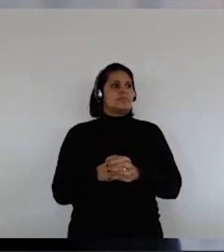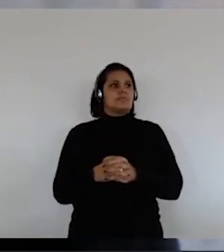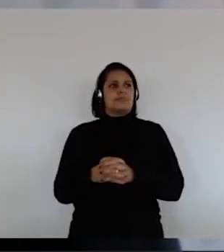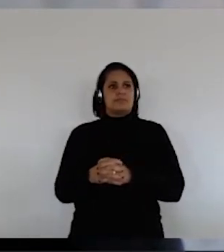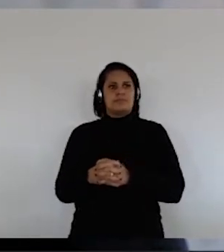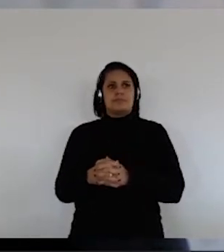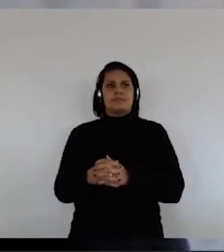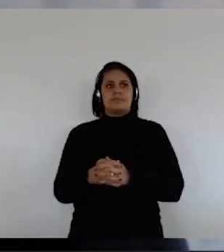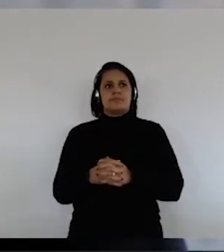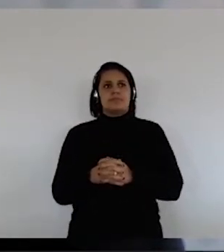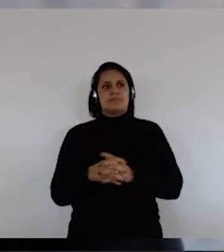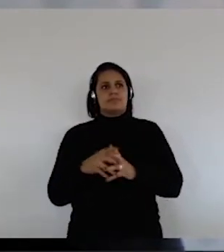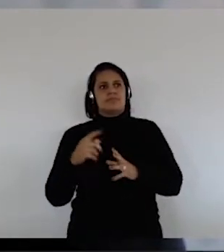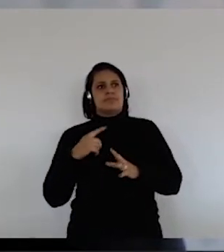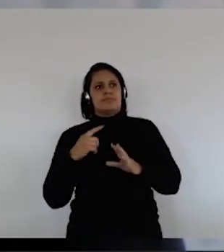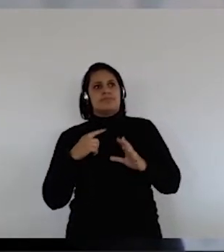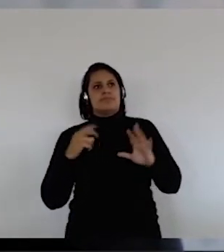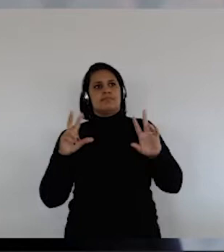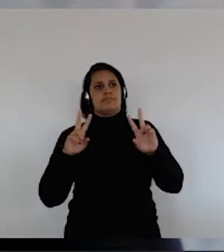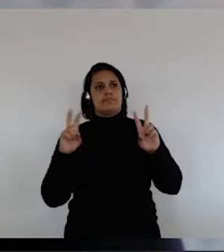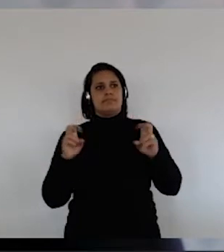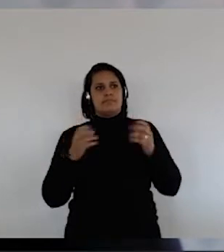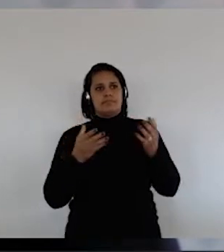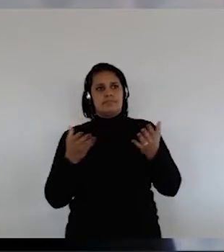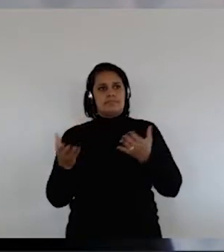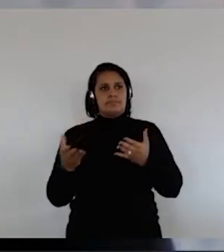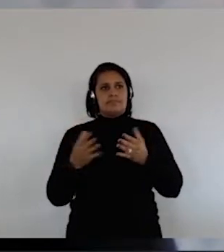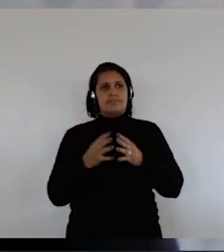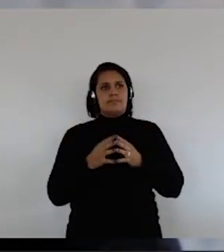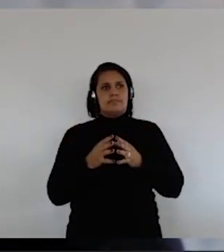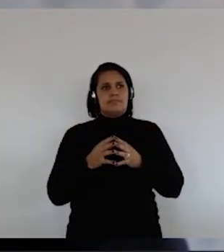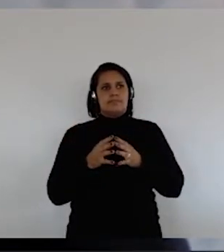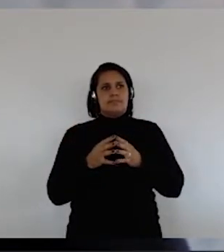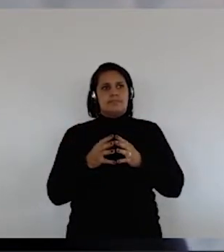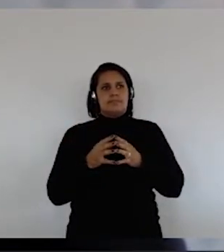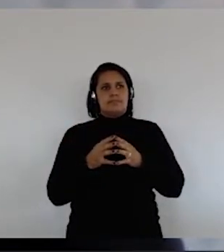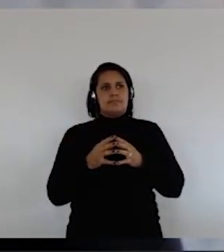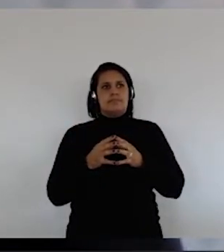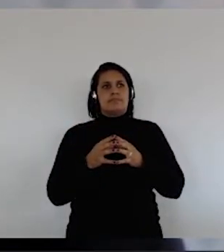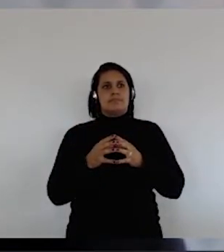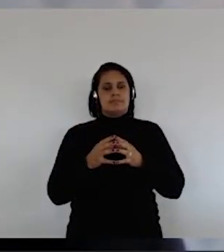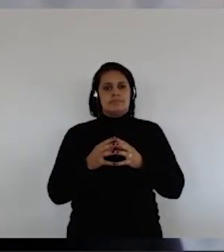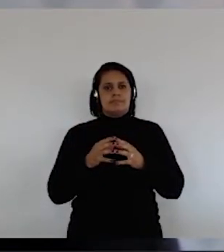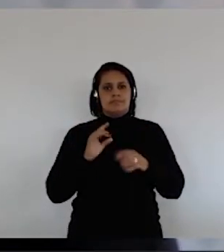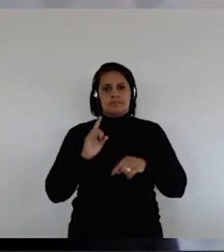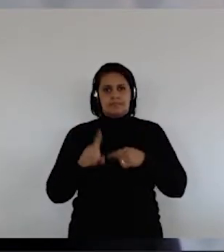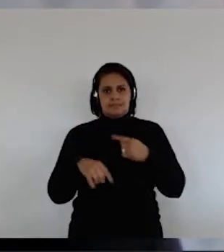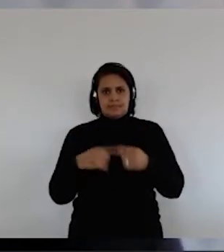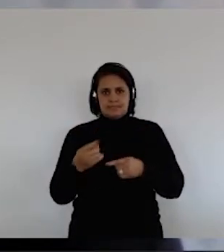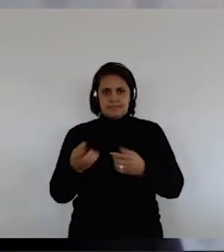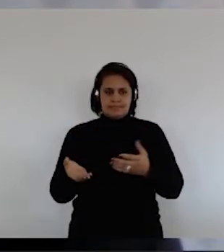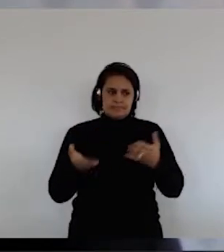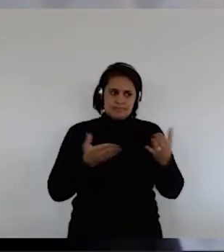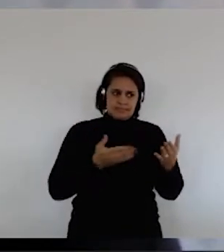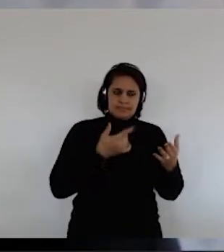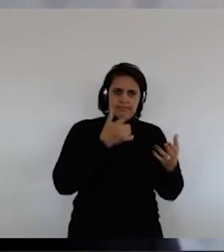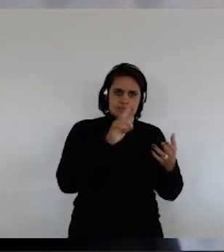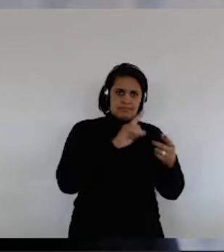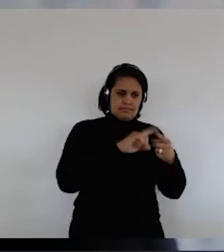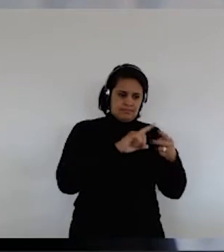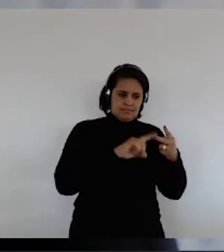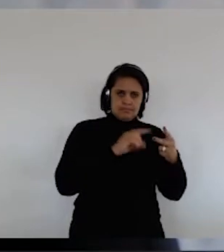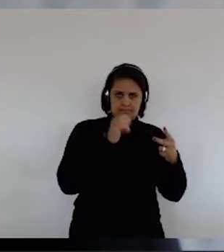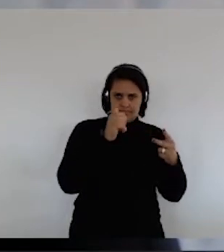dele e, em seguida, ao final da fala do professor Lorenzo, farei a apresentação dos demais membros da